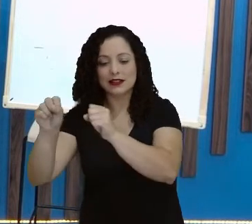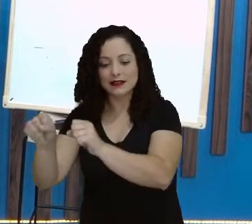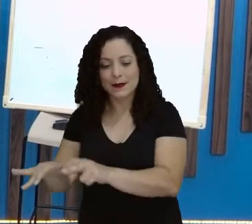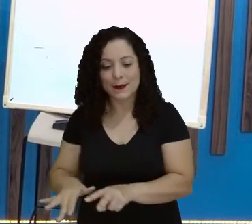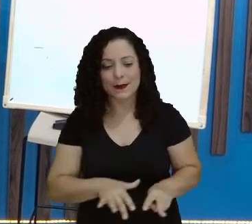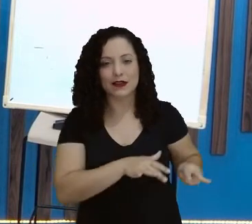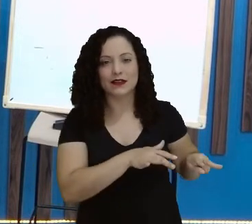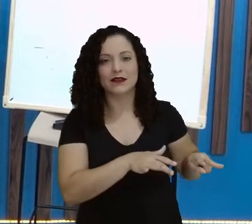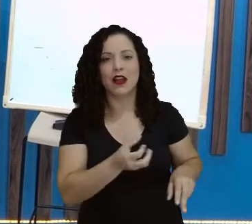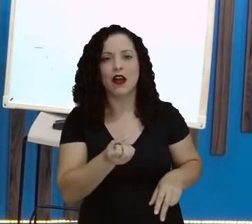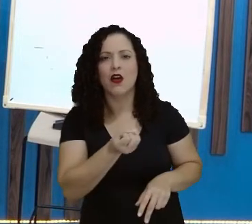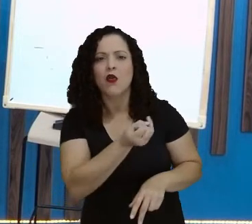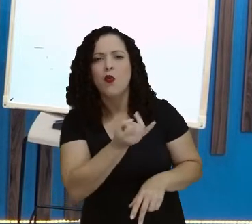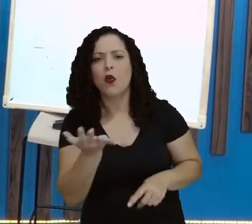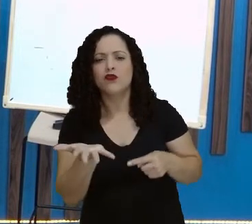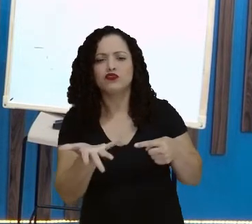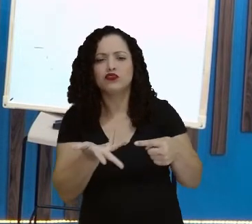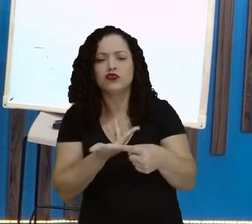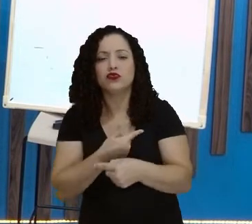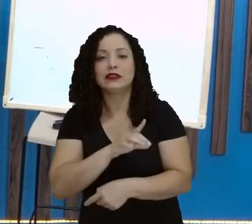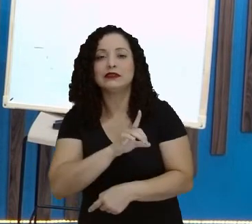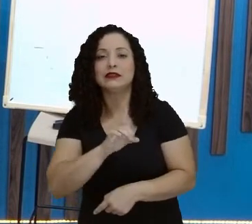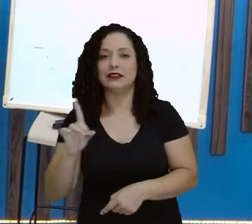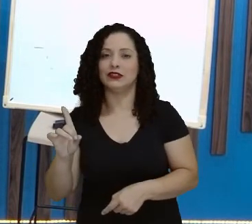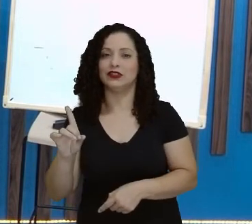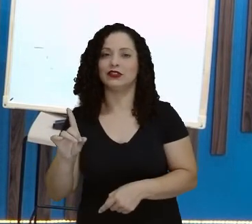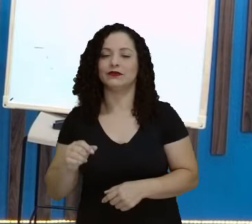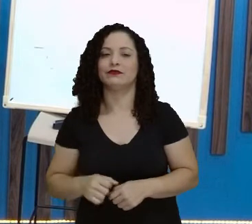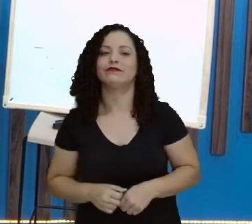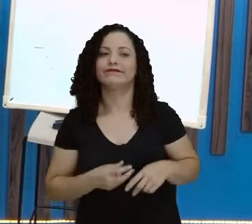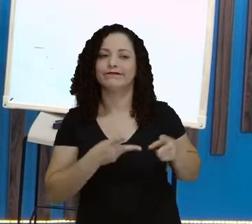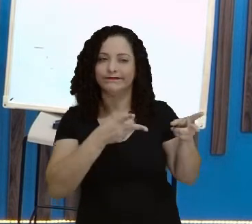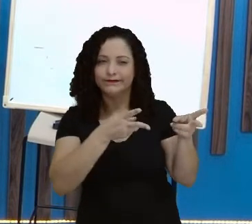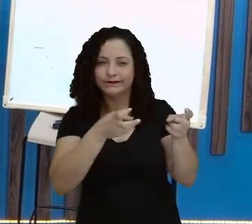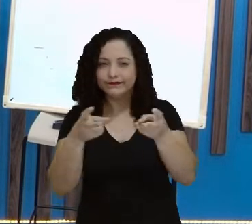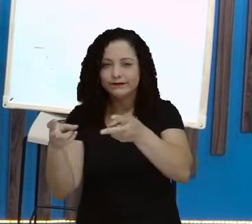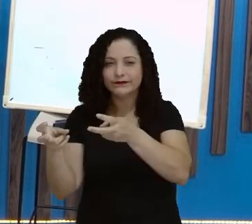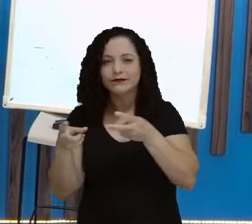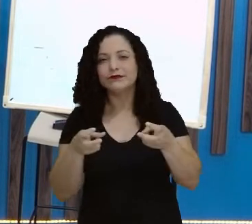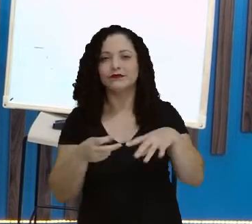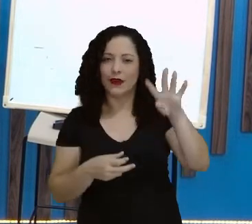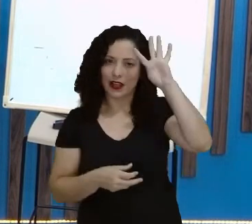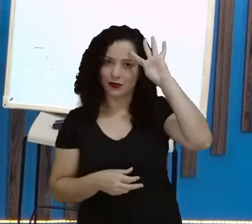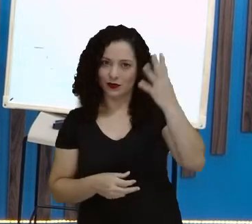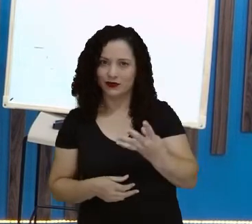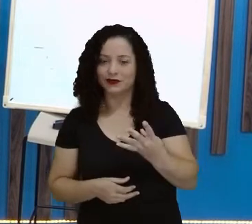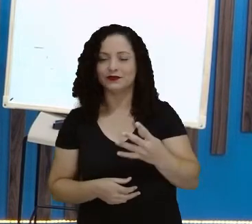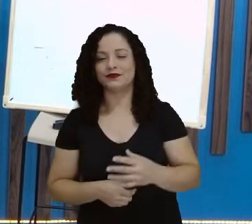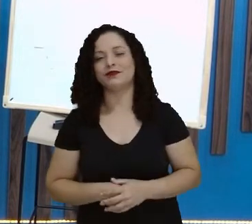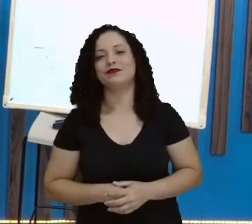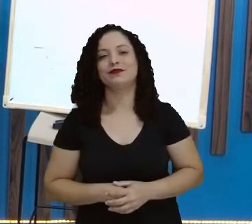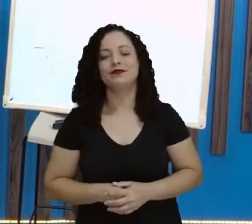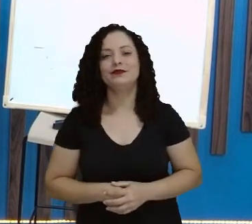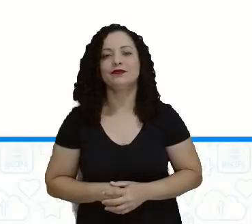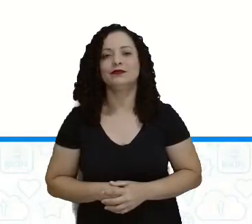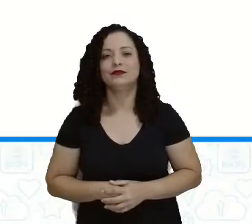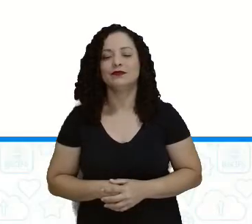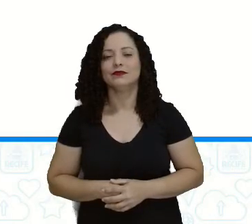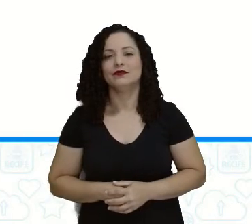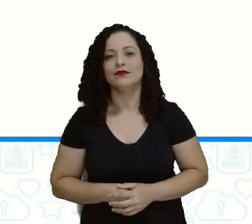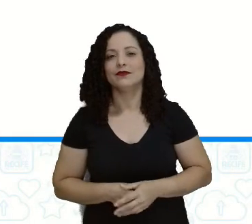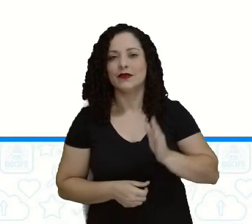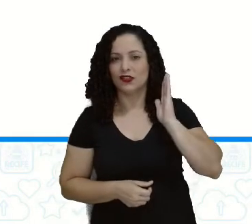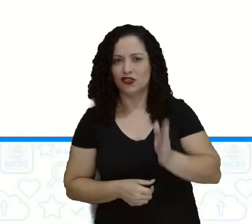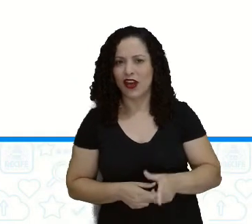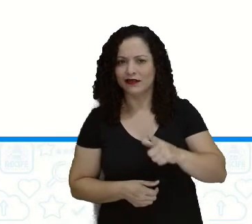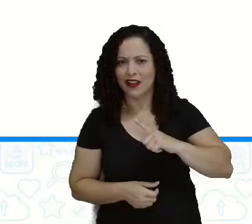são quantos dias? A gente precisa identificar isso para poder resolver o problema. E aí, já me